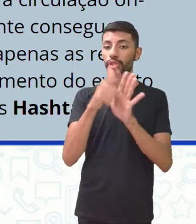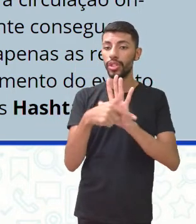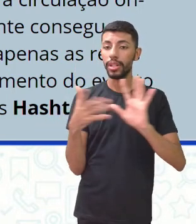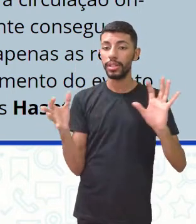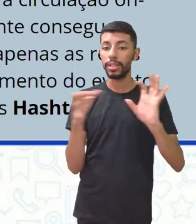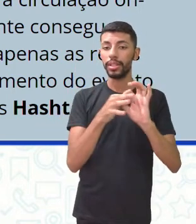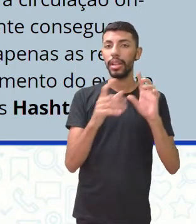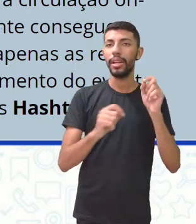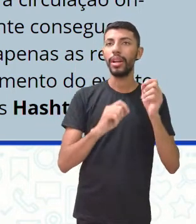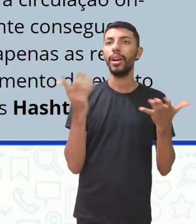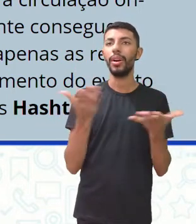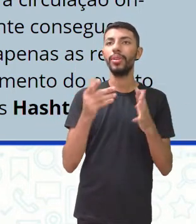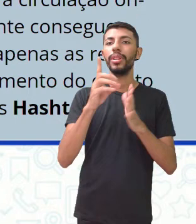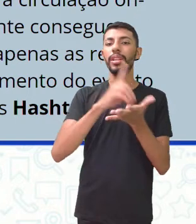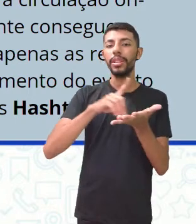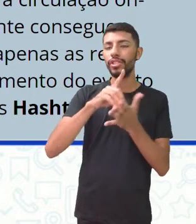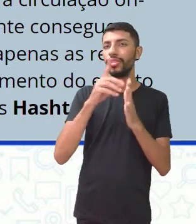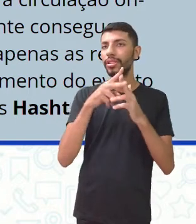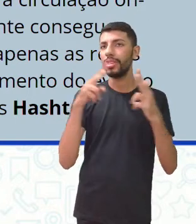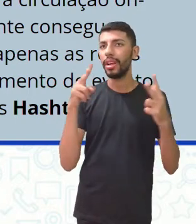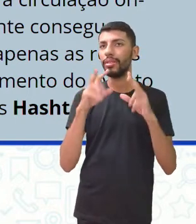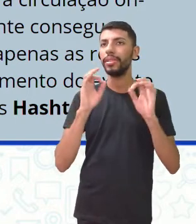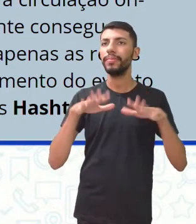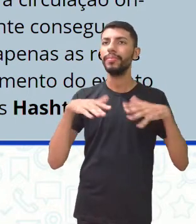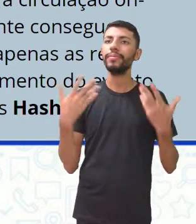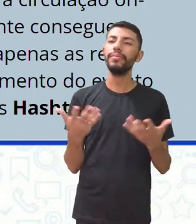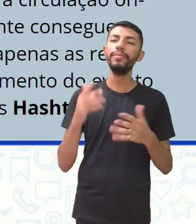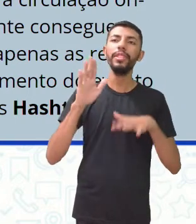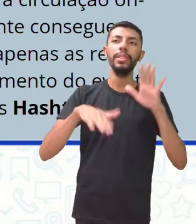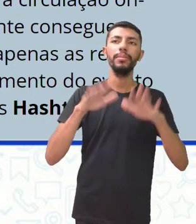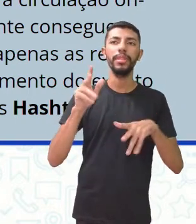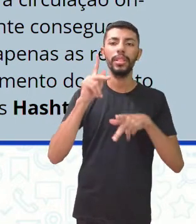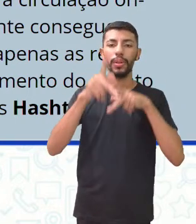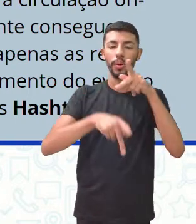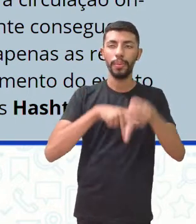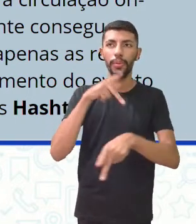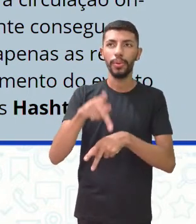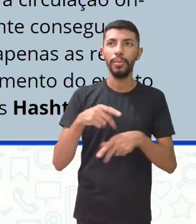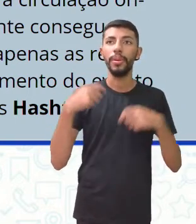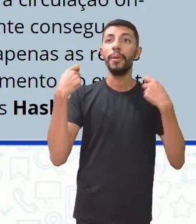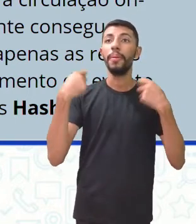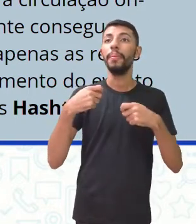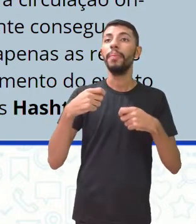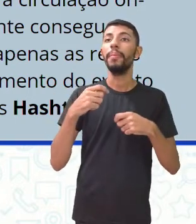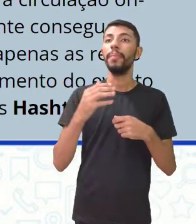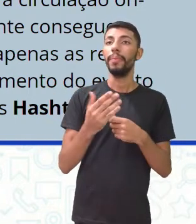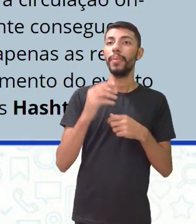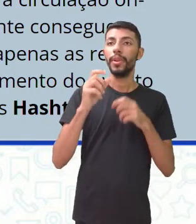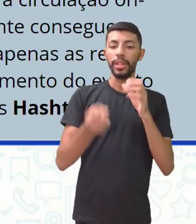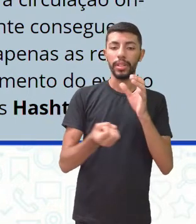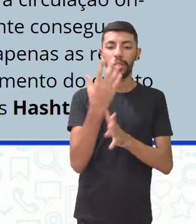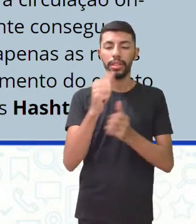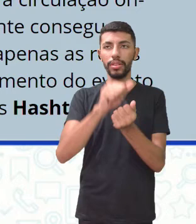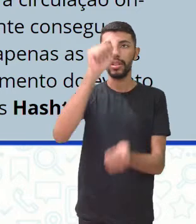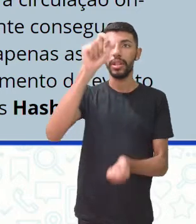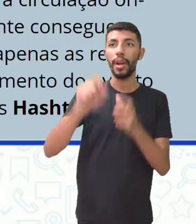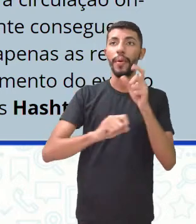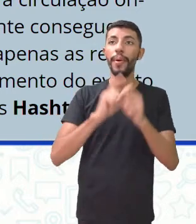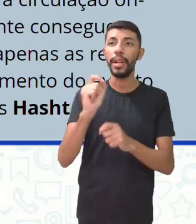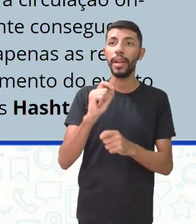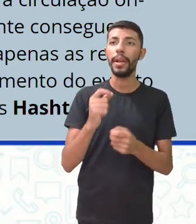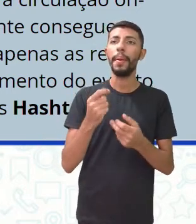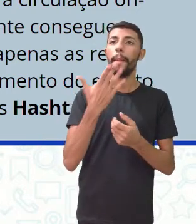A depender do público-alvo e do preço de produção do cartaz, é preferível a circulação online, visto que muito mais gente consegue consumir o